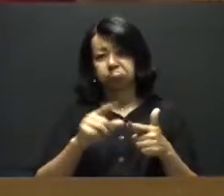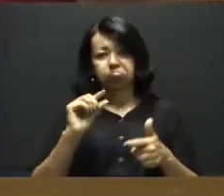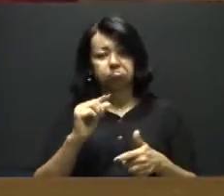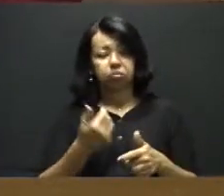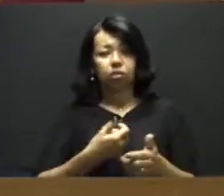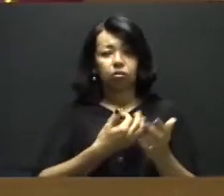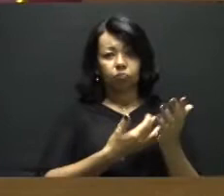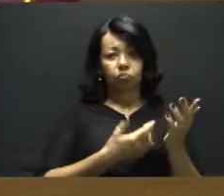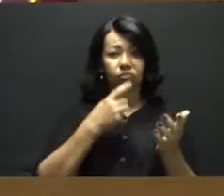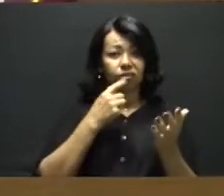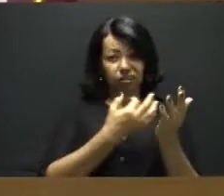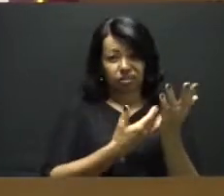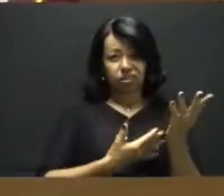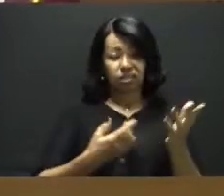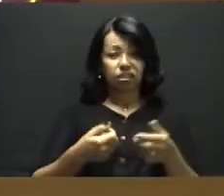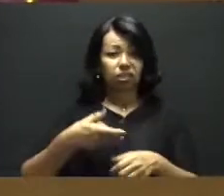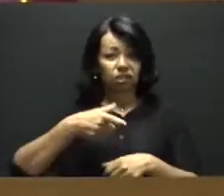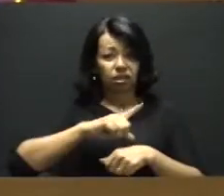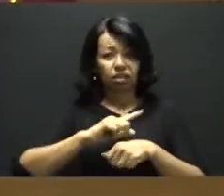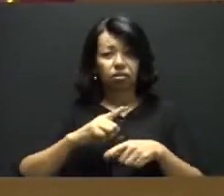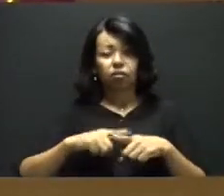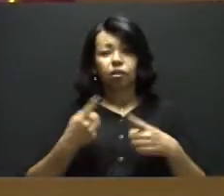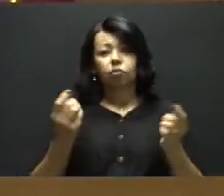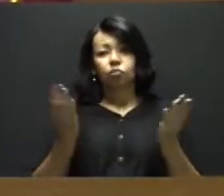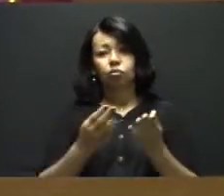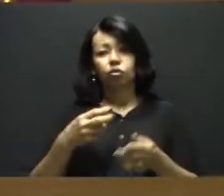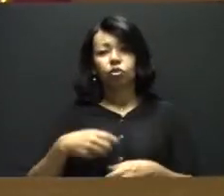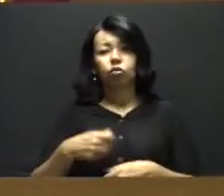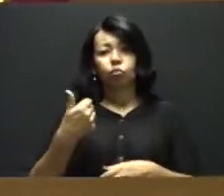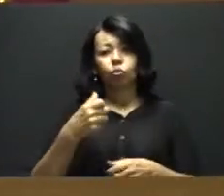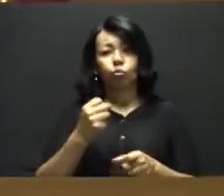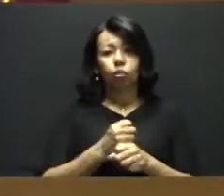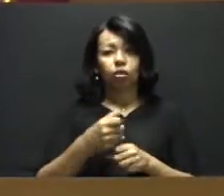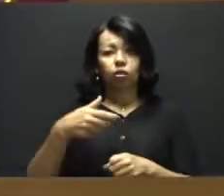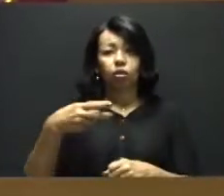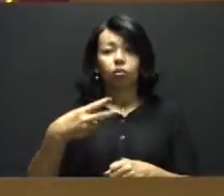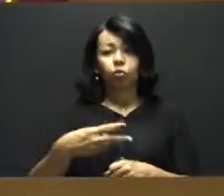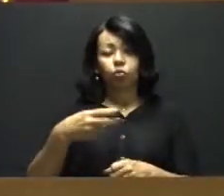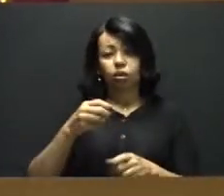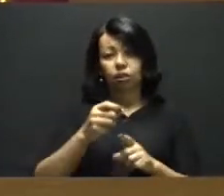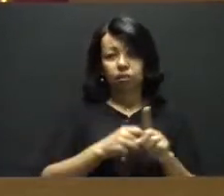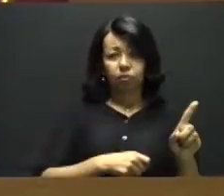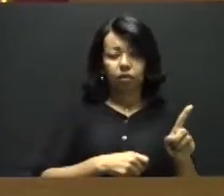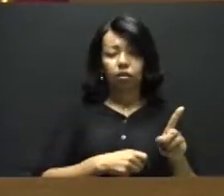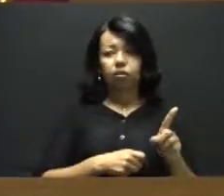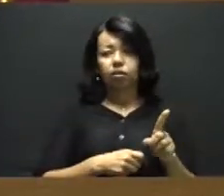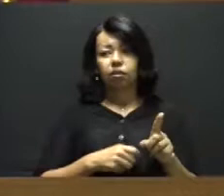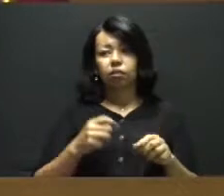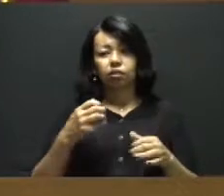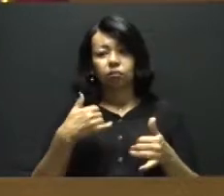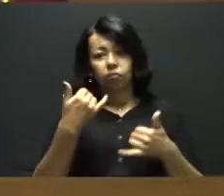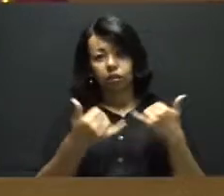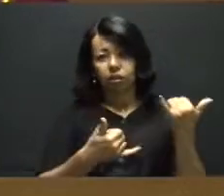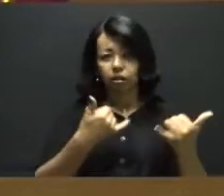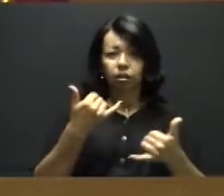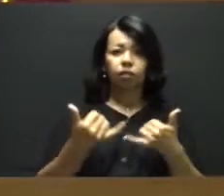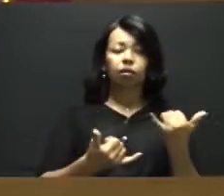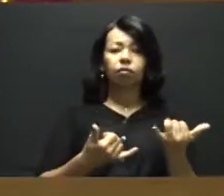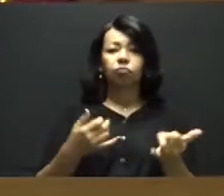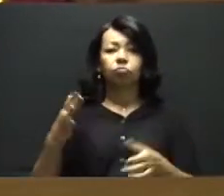aqui com um ano e dois meses brincando saudavelmente e mesmo assim eu aprendi uma coisa